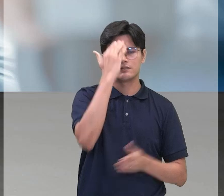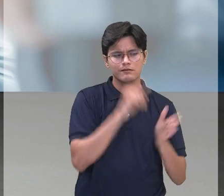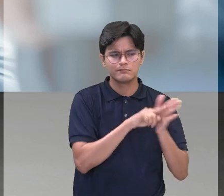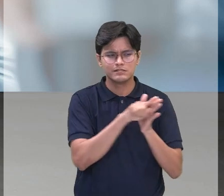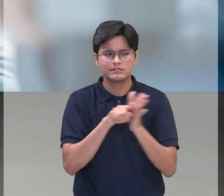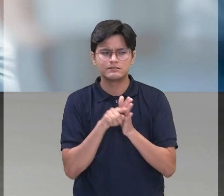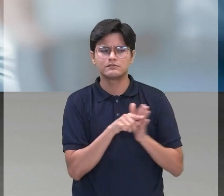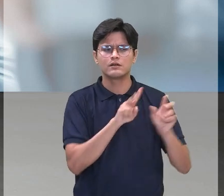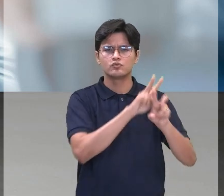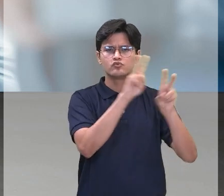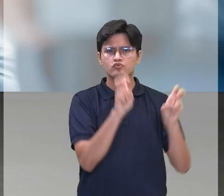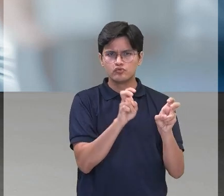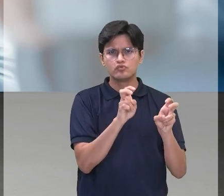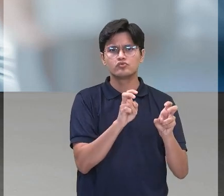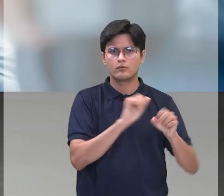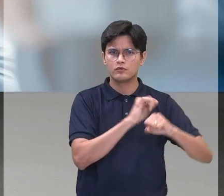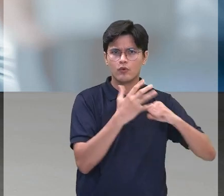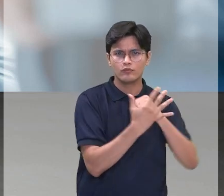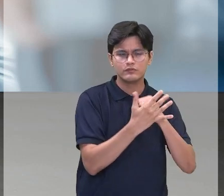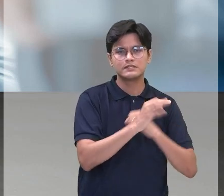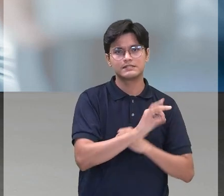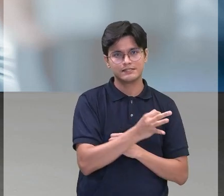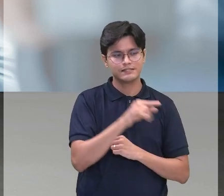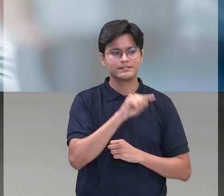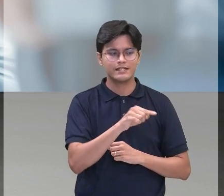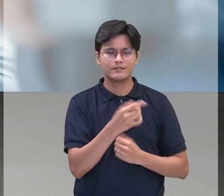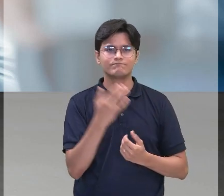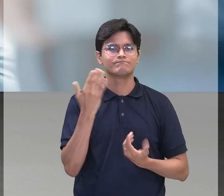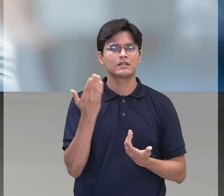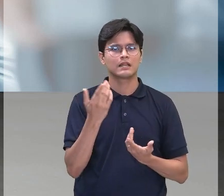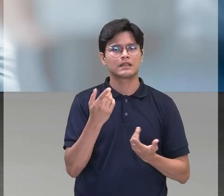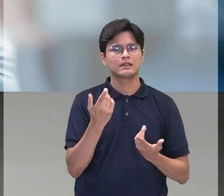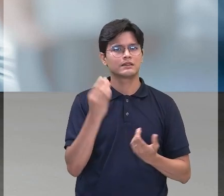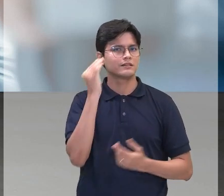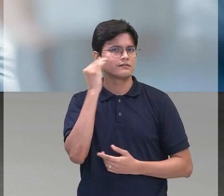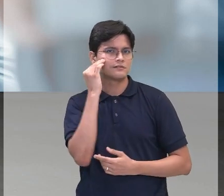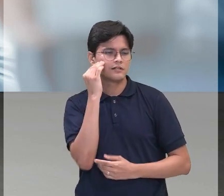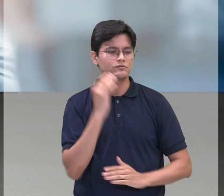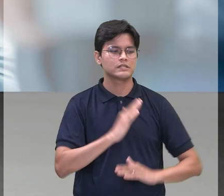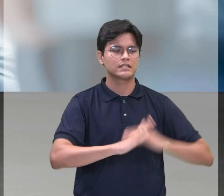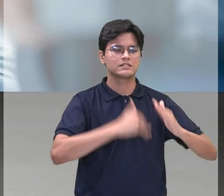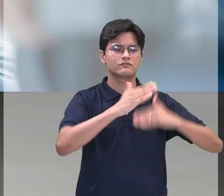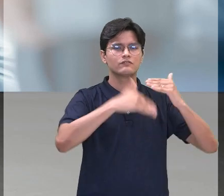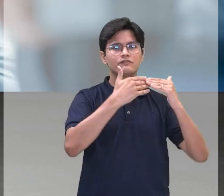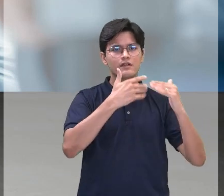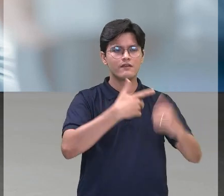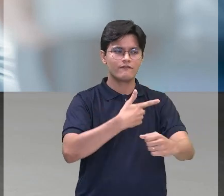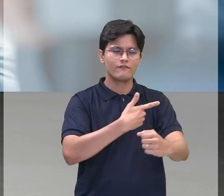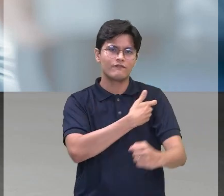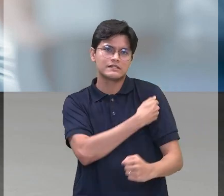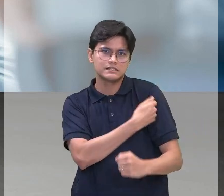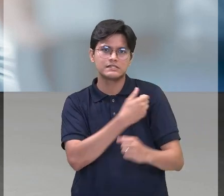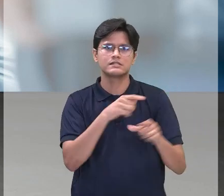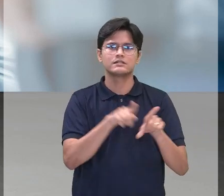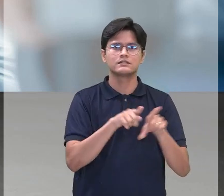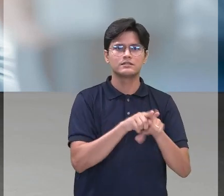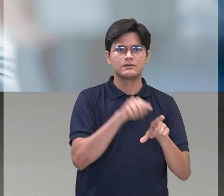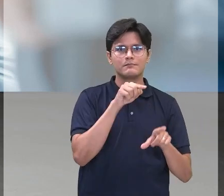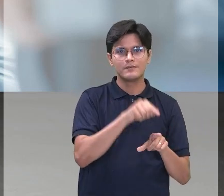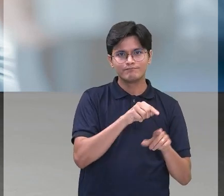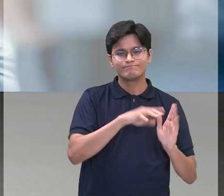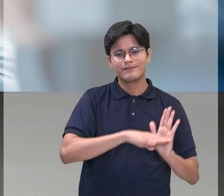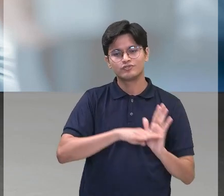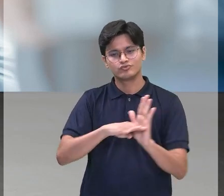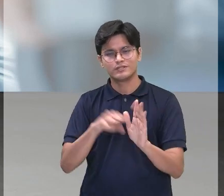qual seria a vacinação específica para melhorar ali, né, a situação de toda